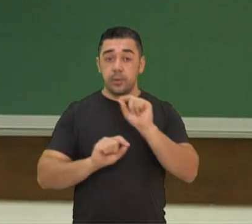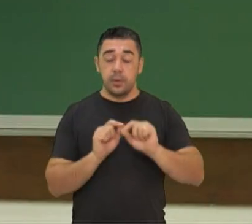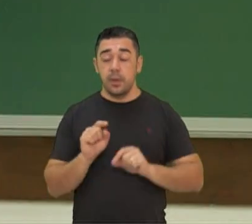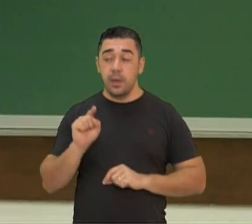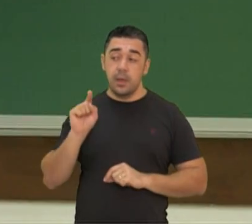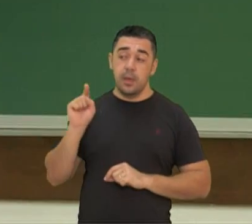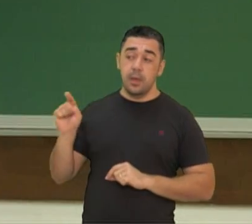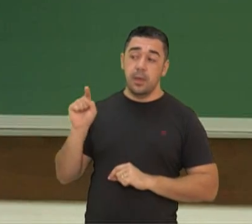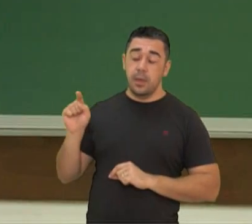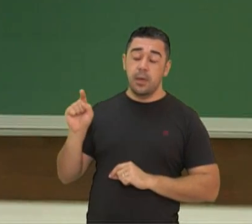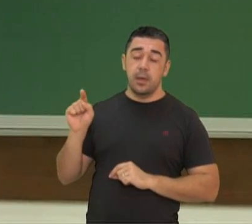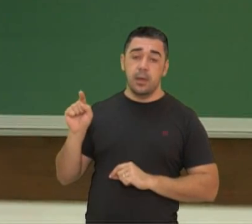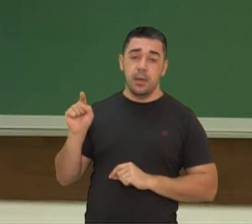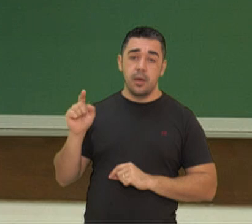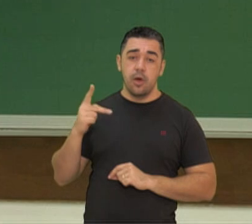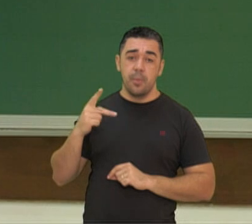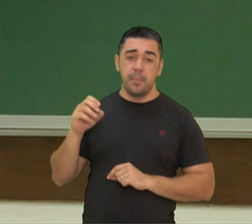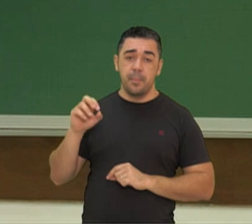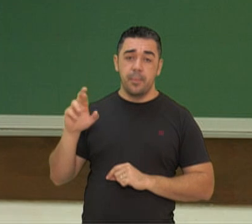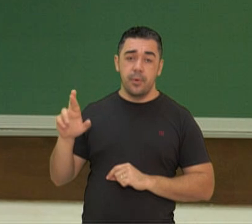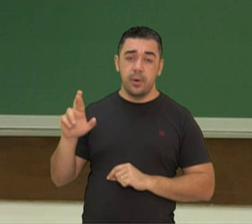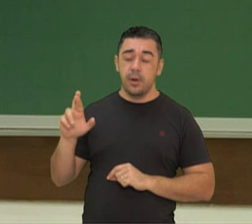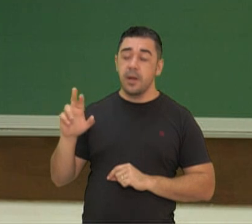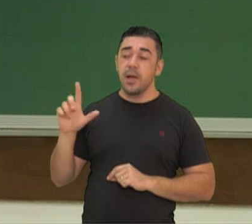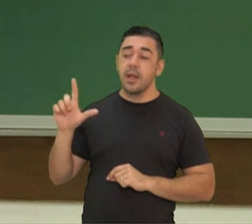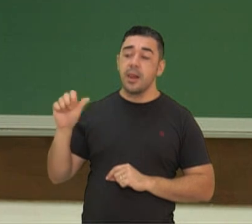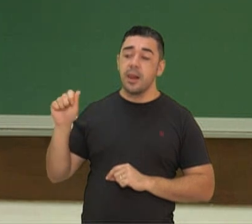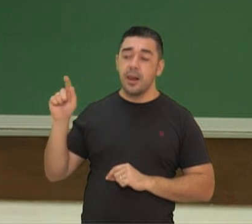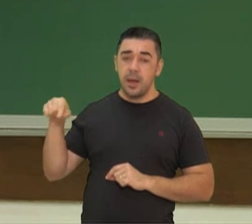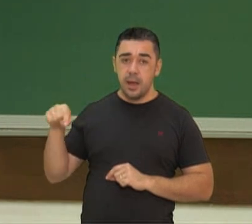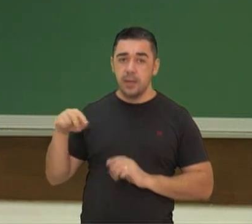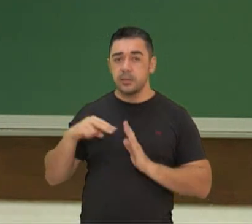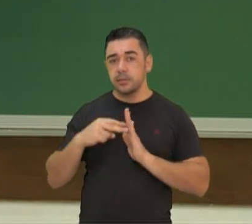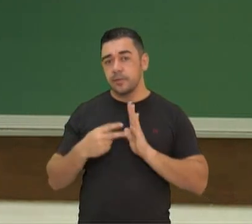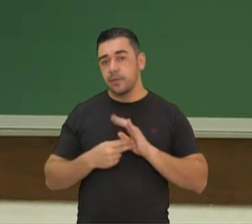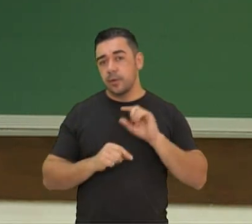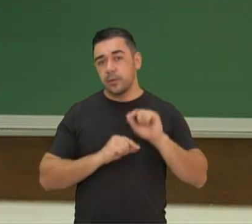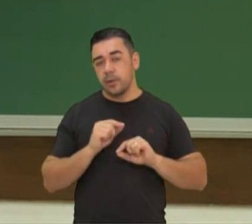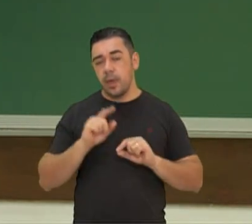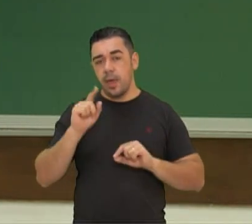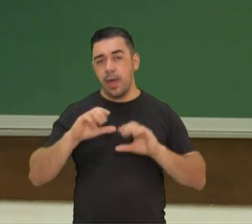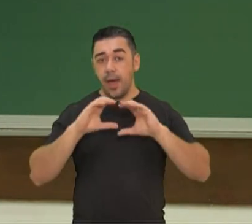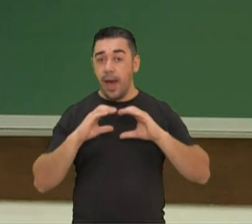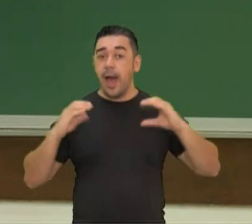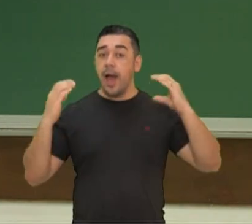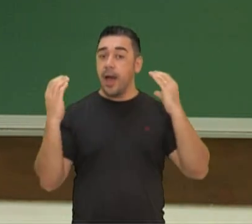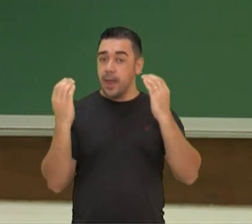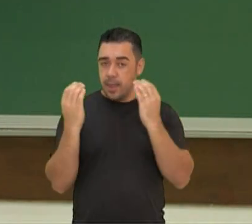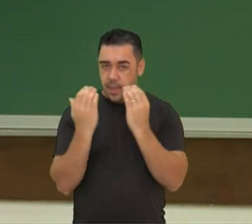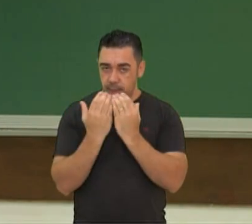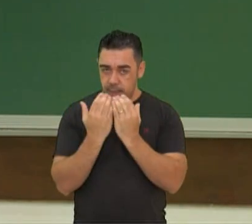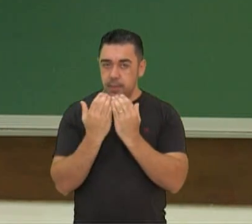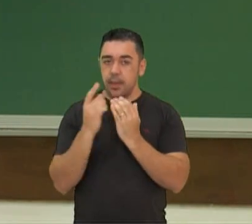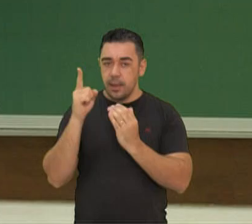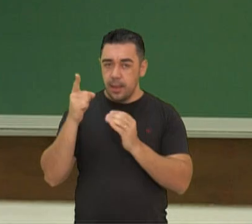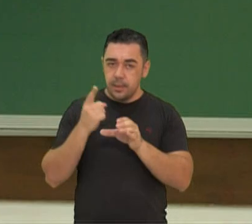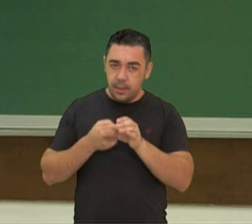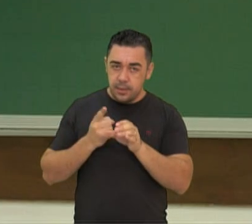lá, tá? Ela refere-se à Arena Mordóvia, na cidade de Saransk. Tudo